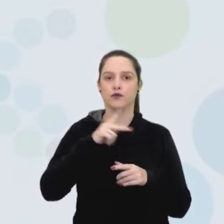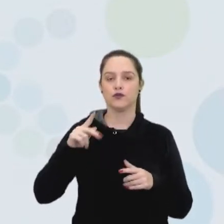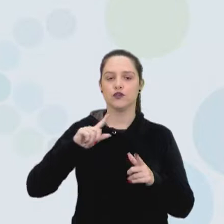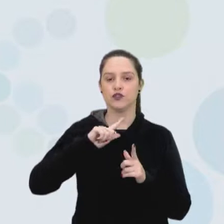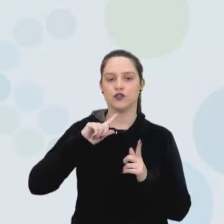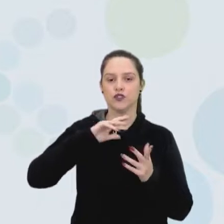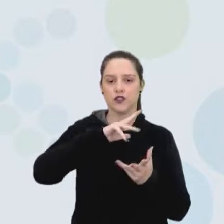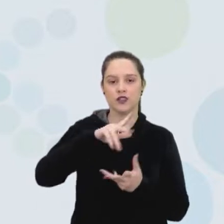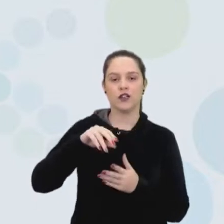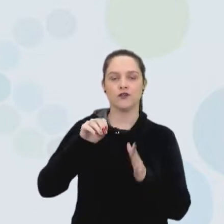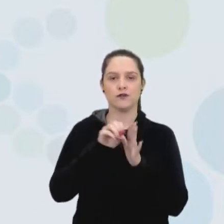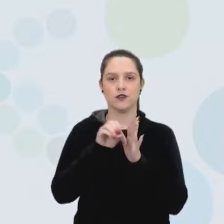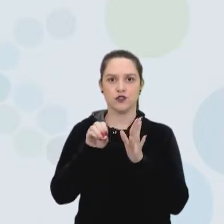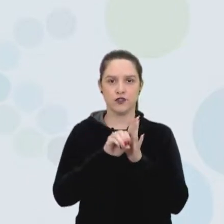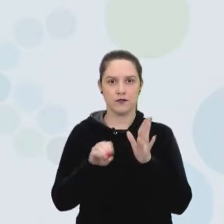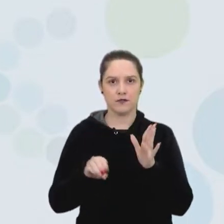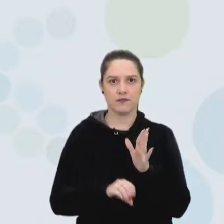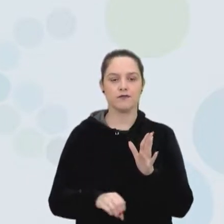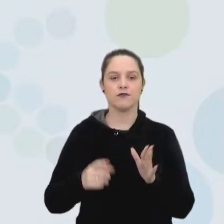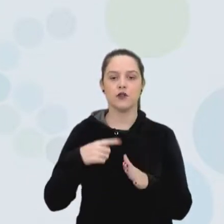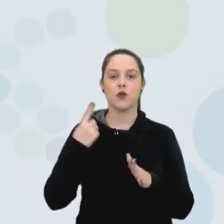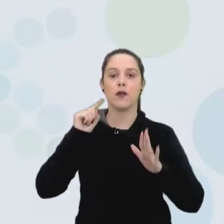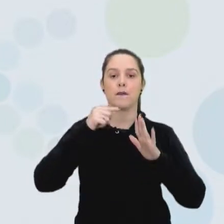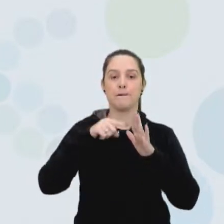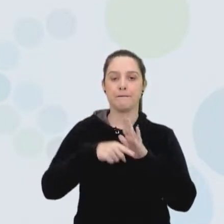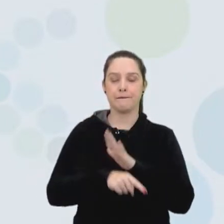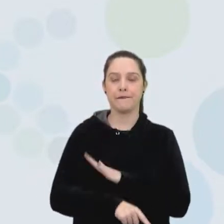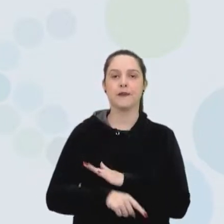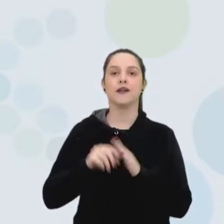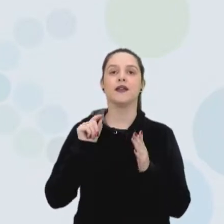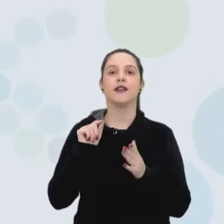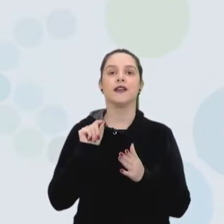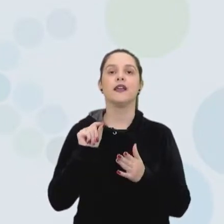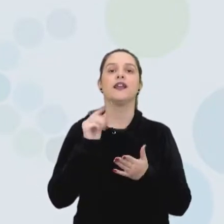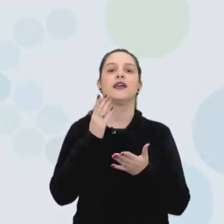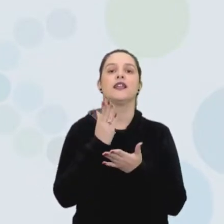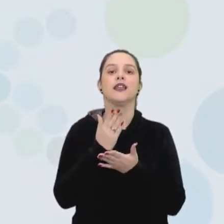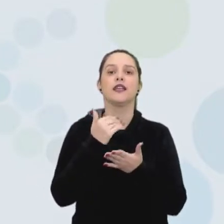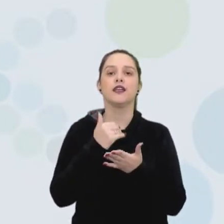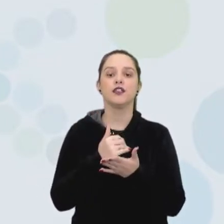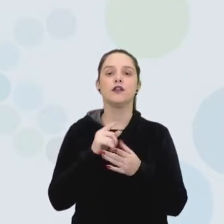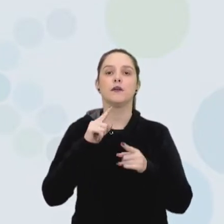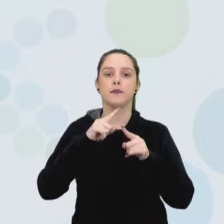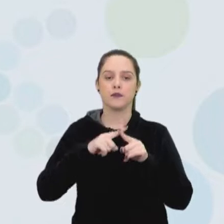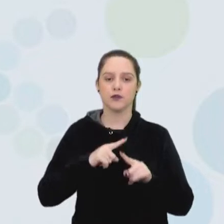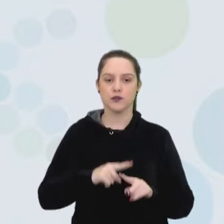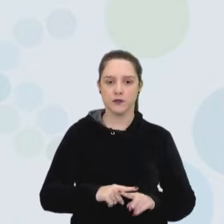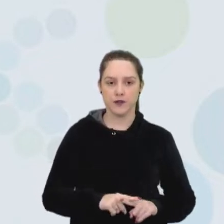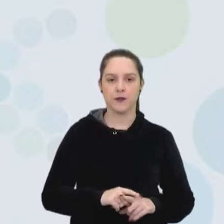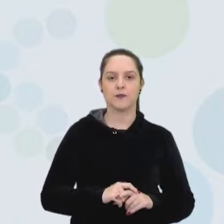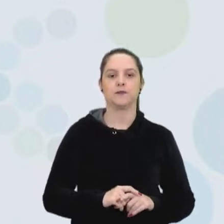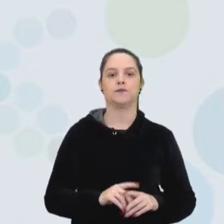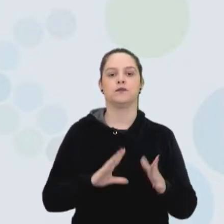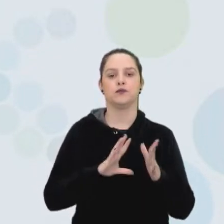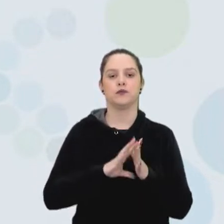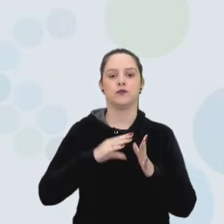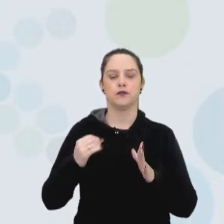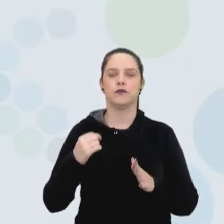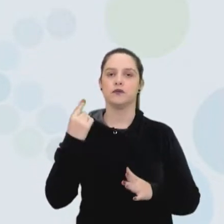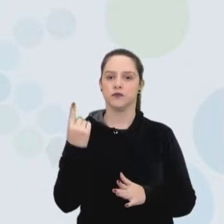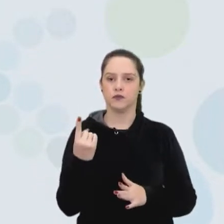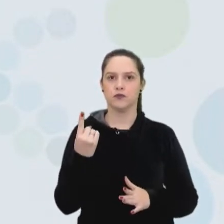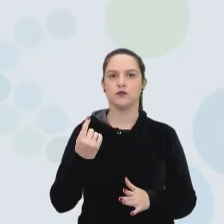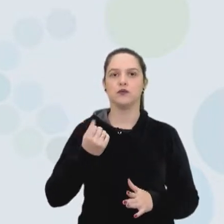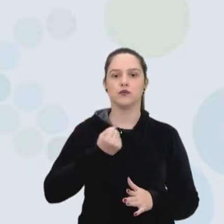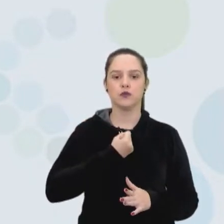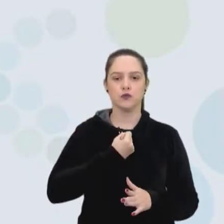do Centro de Mídias. O aprofundamento desta aula é #Quem Divide Multiplica, a unidade curricular